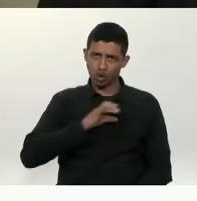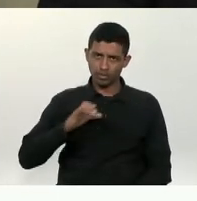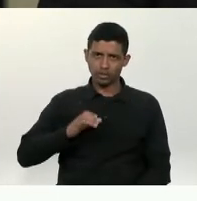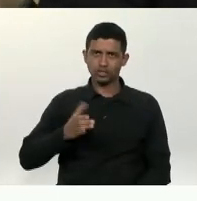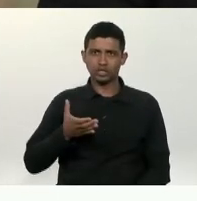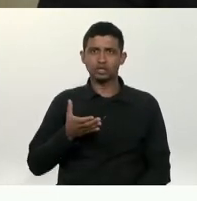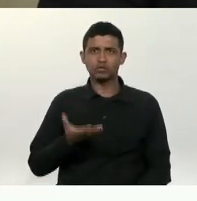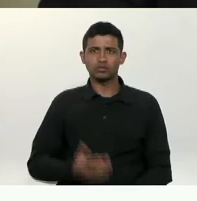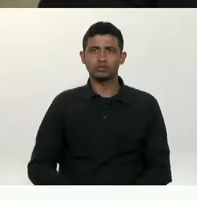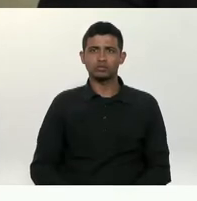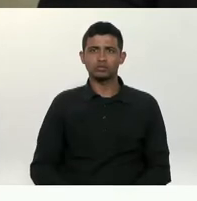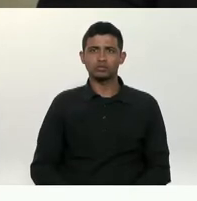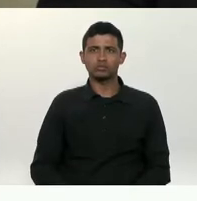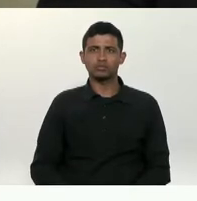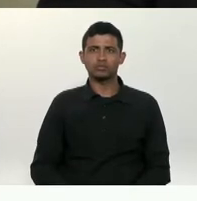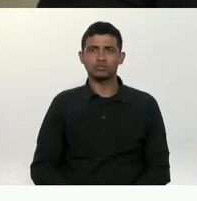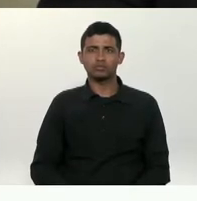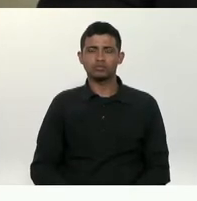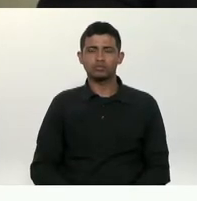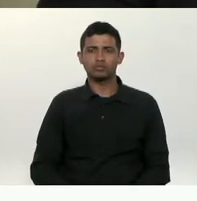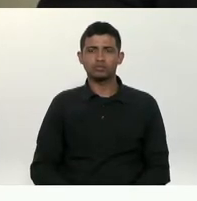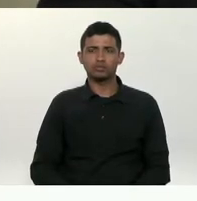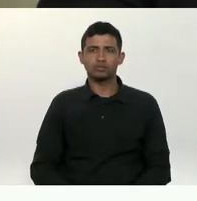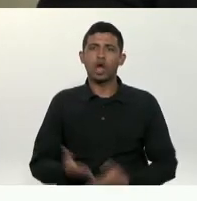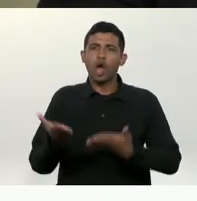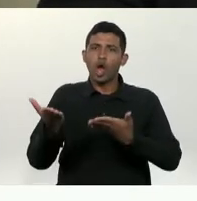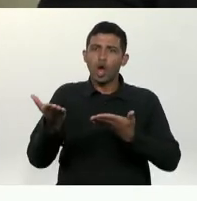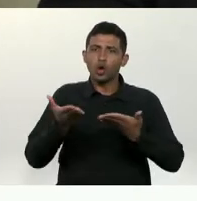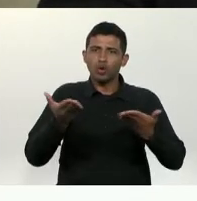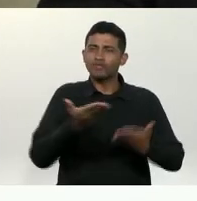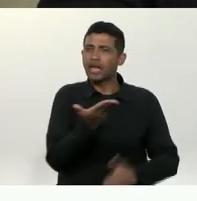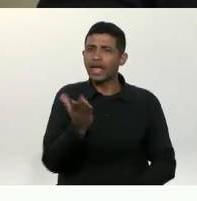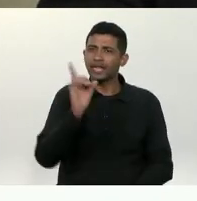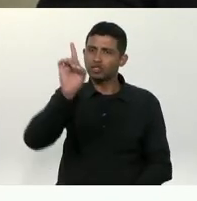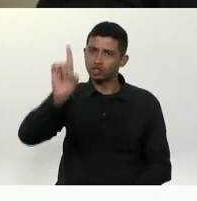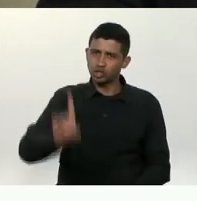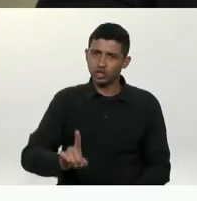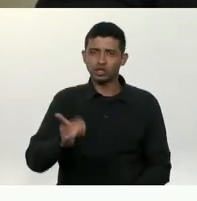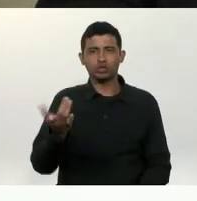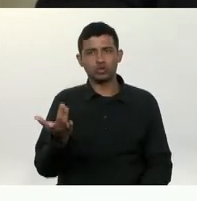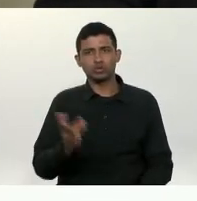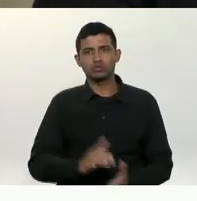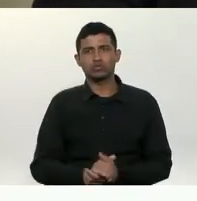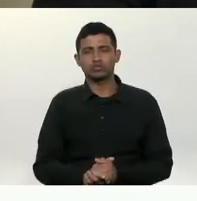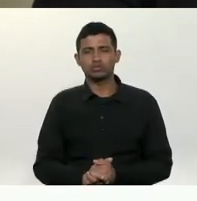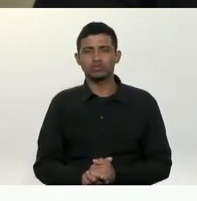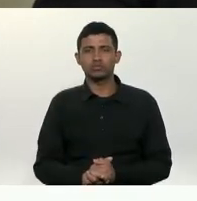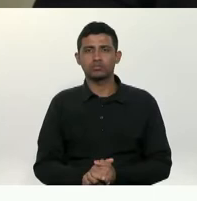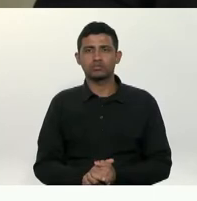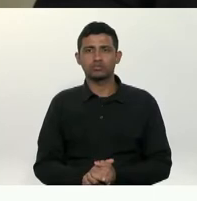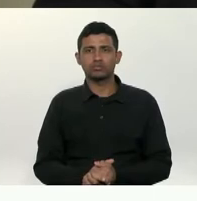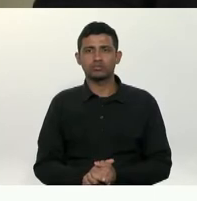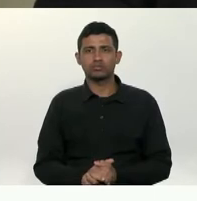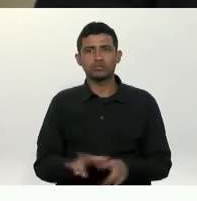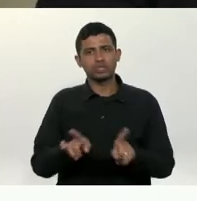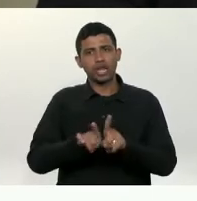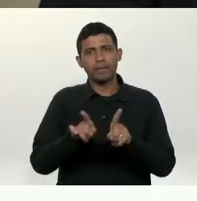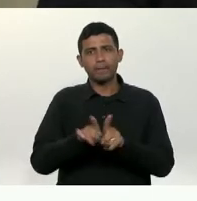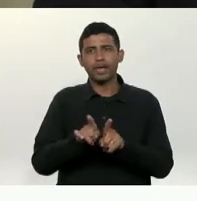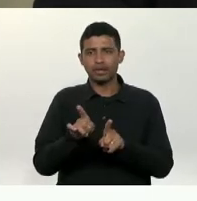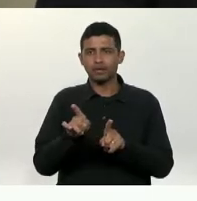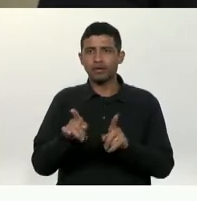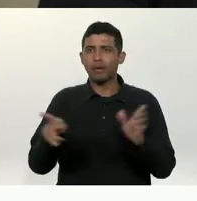sentido de convidar outros diretores e até do âmbito internacional da